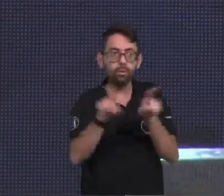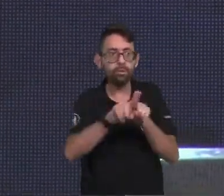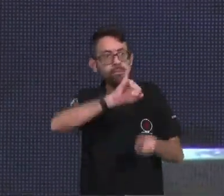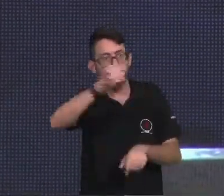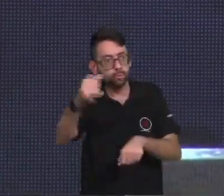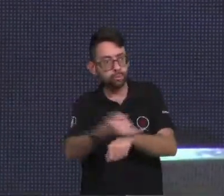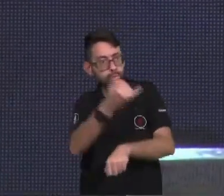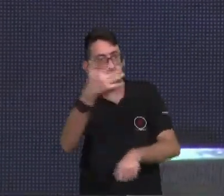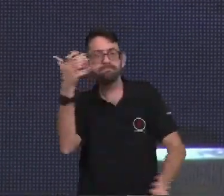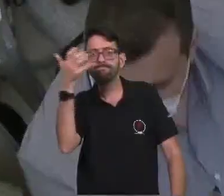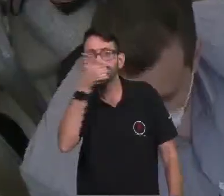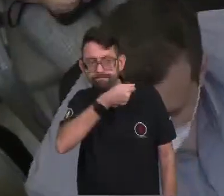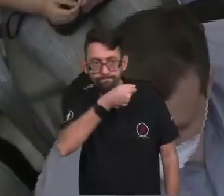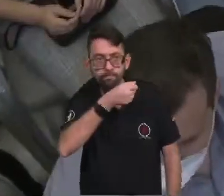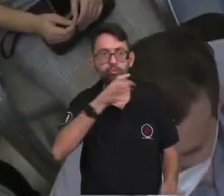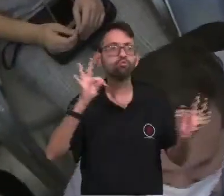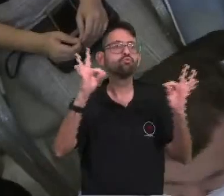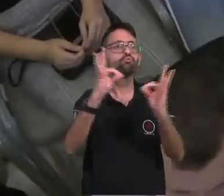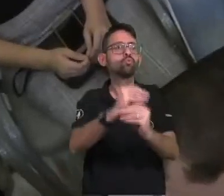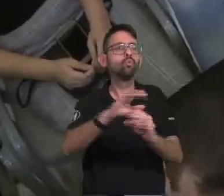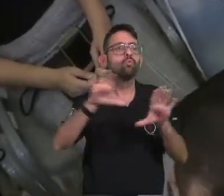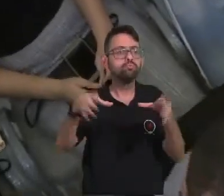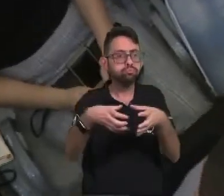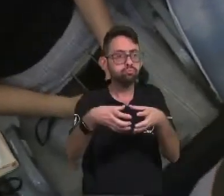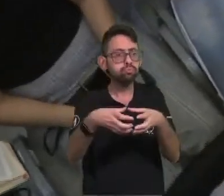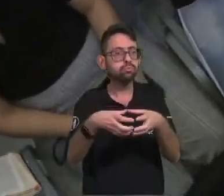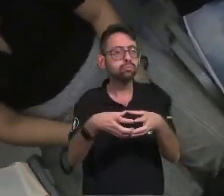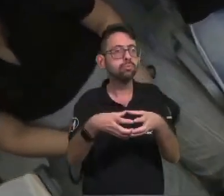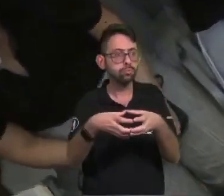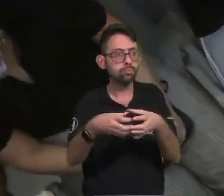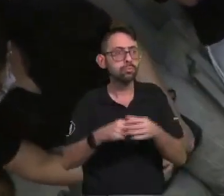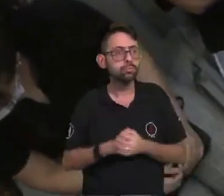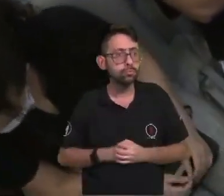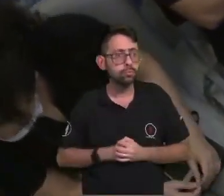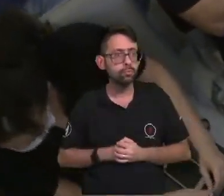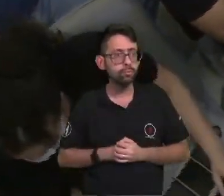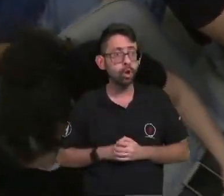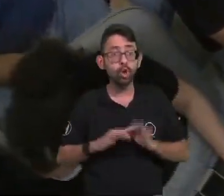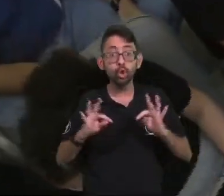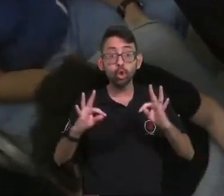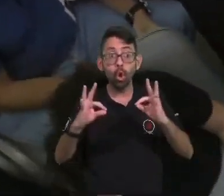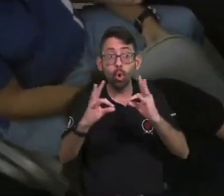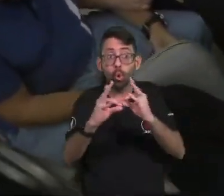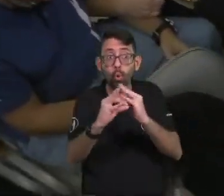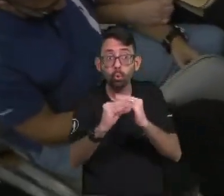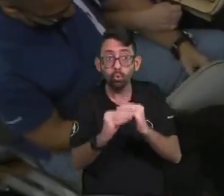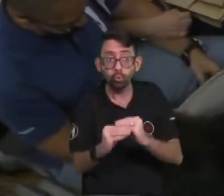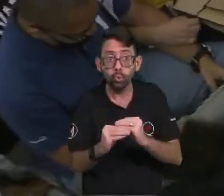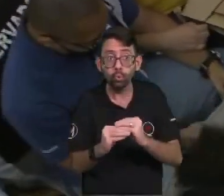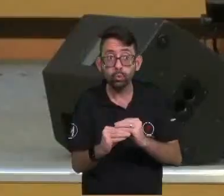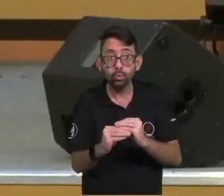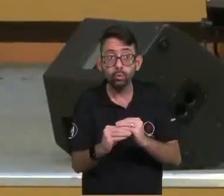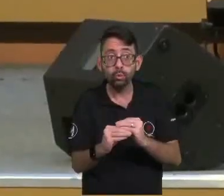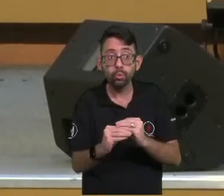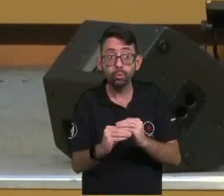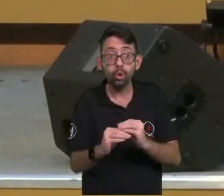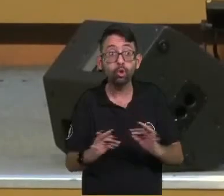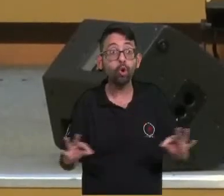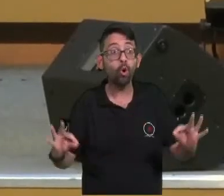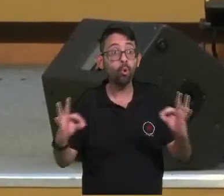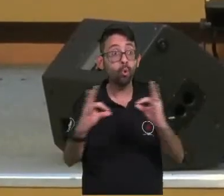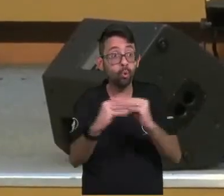de Senaqueribe, rei da Assíria, e da mão de todos, e de todos os lados, os... Agora, presta